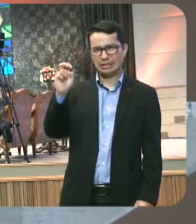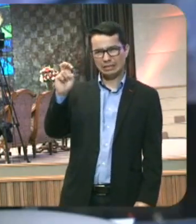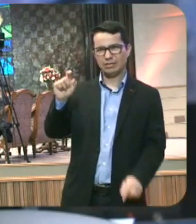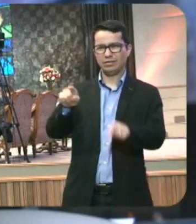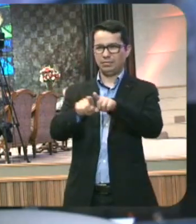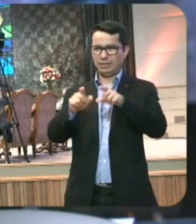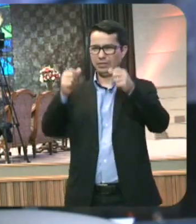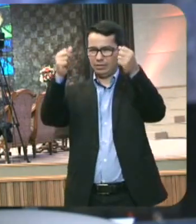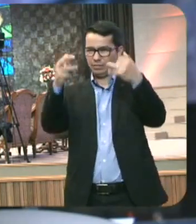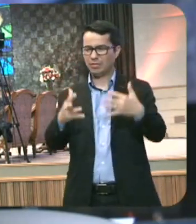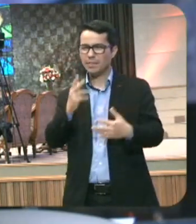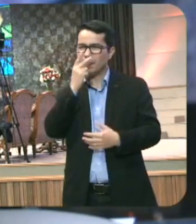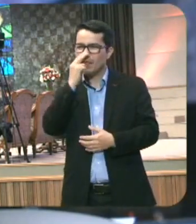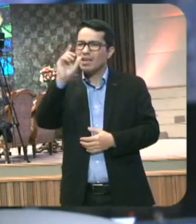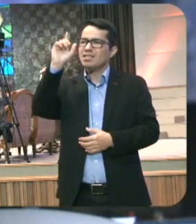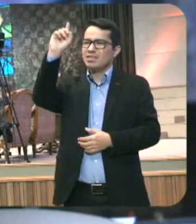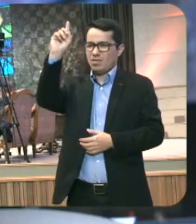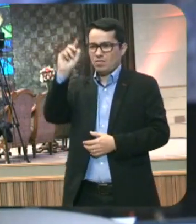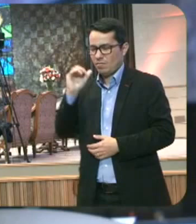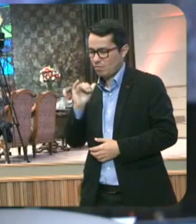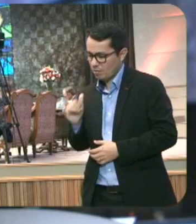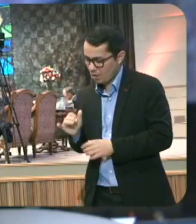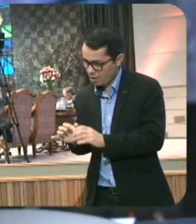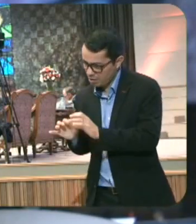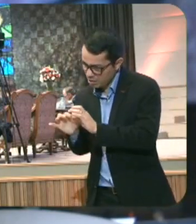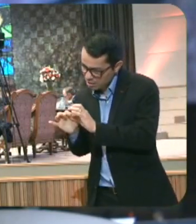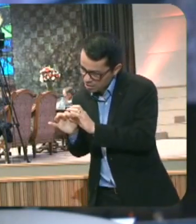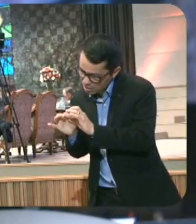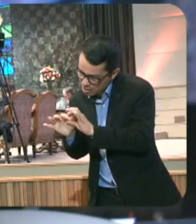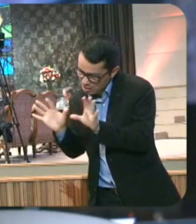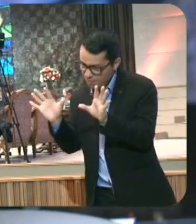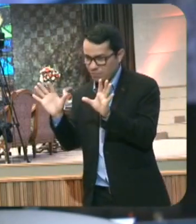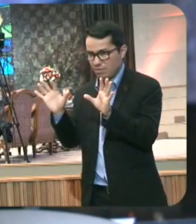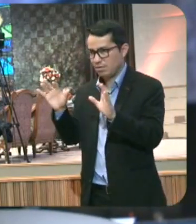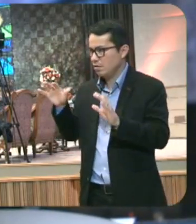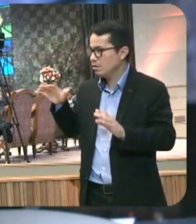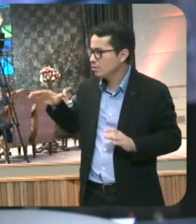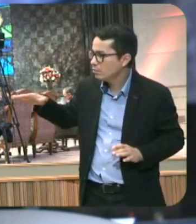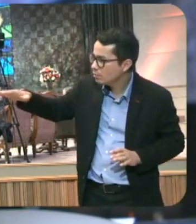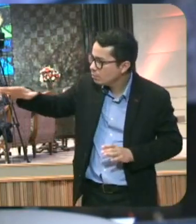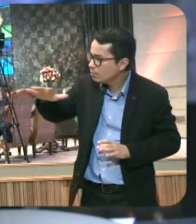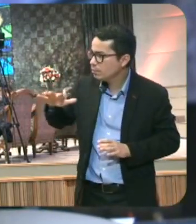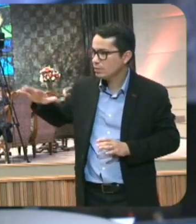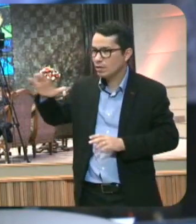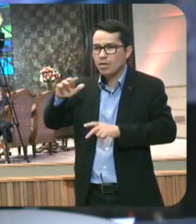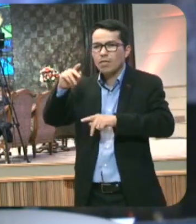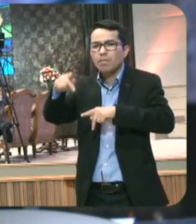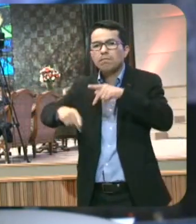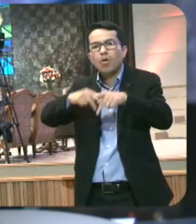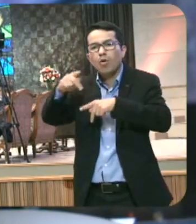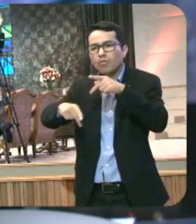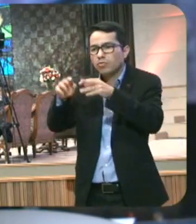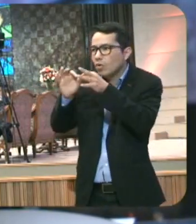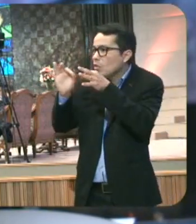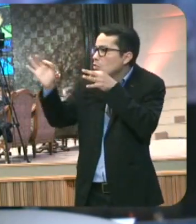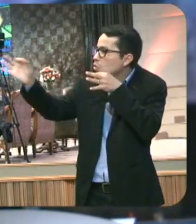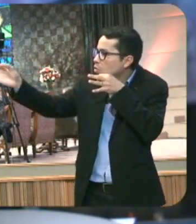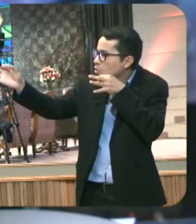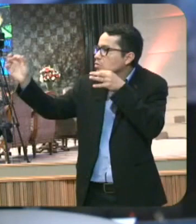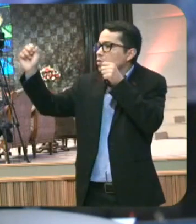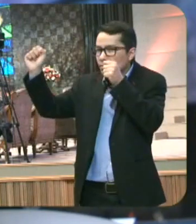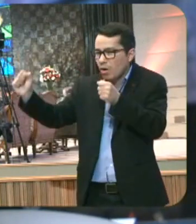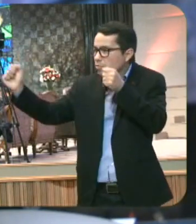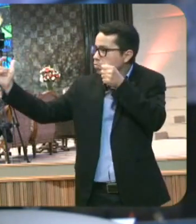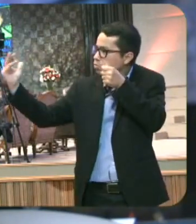uma permissão dada por Deus para que os povos distantes pudessem firmar tratados